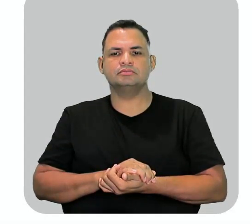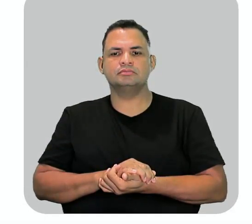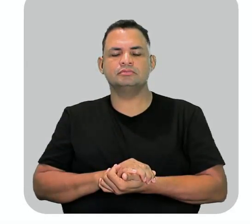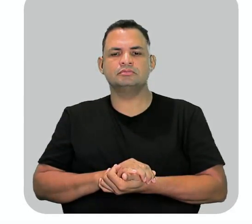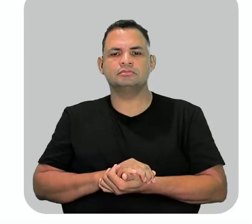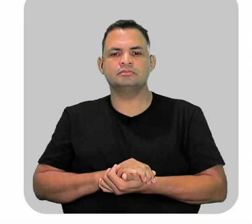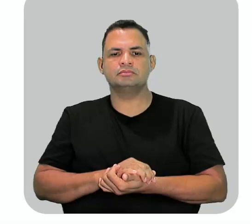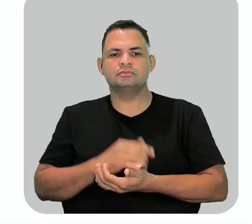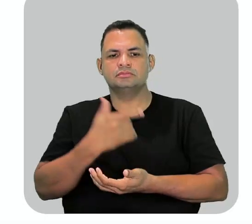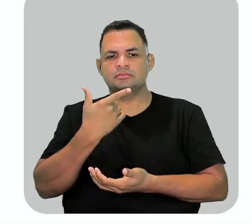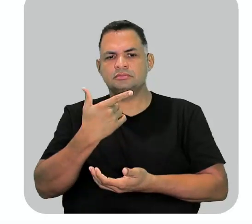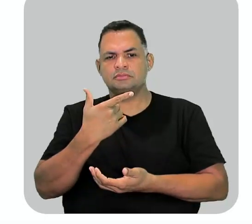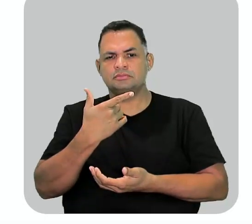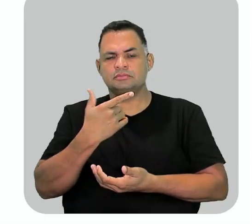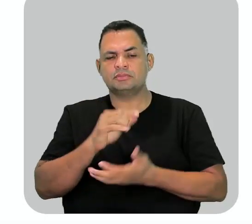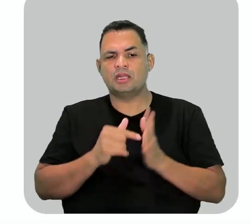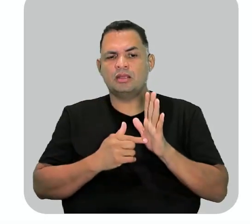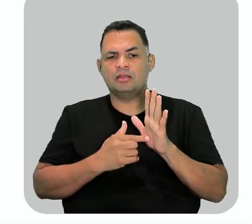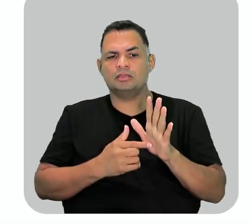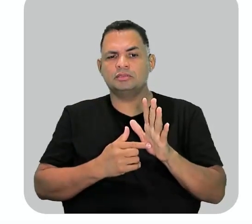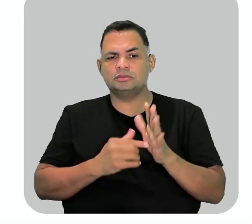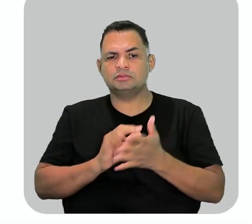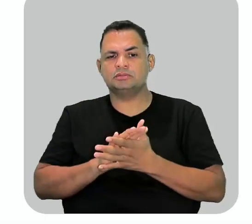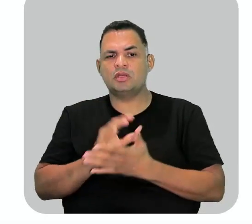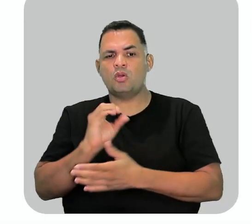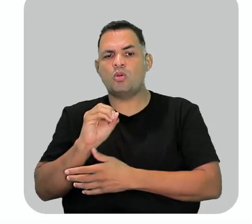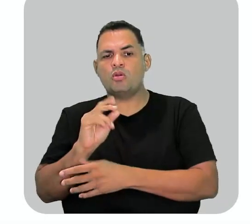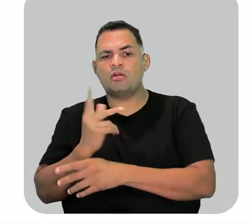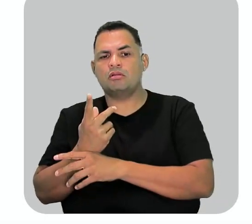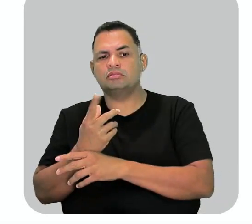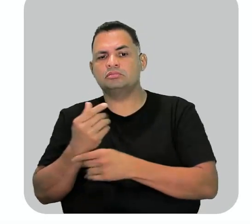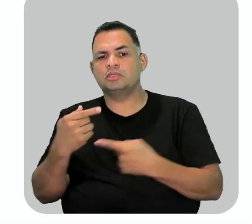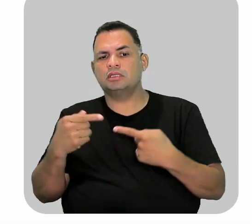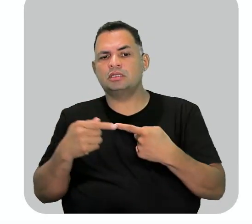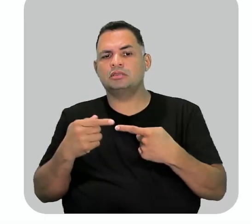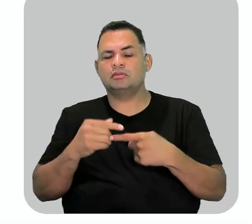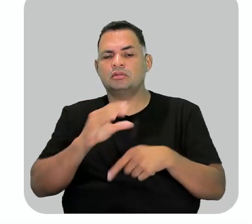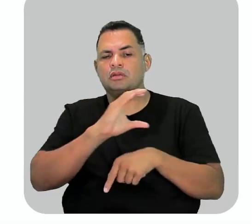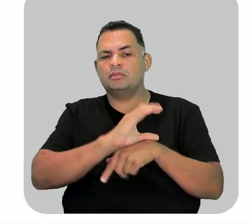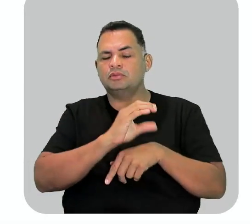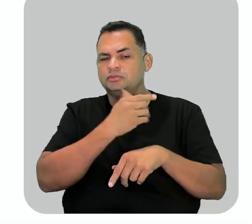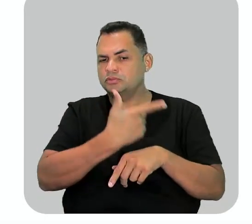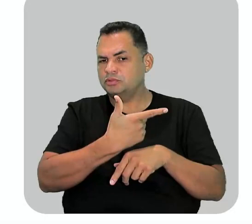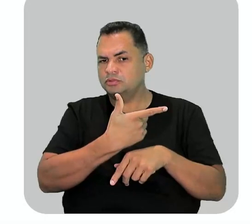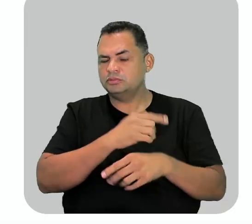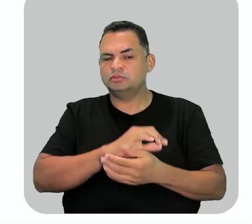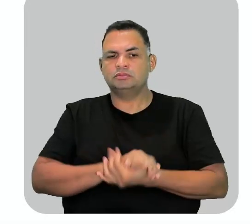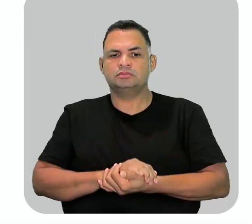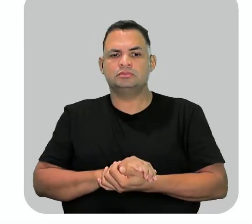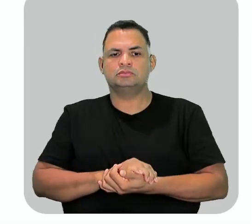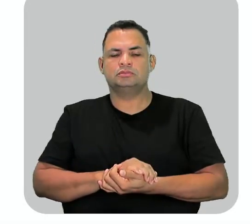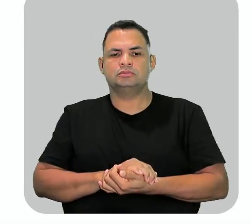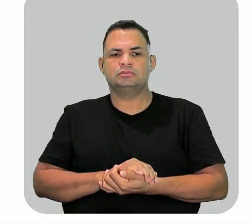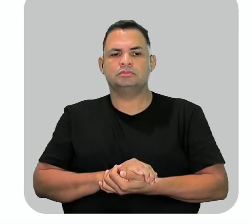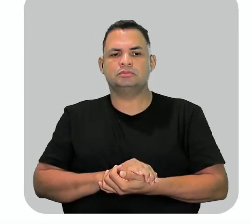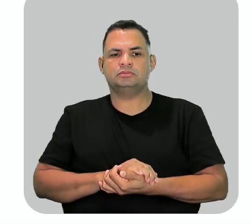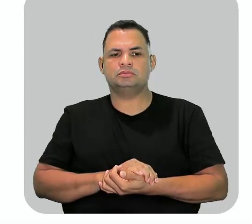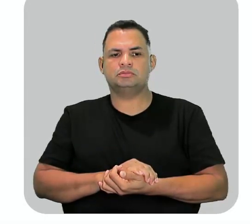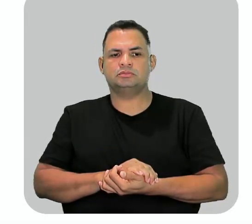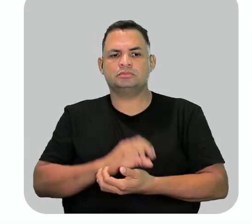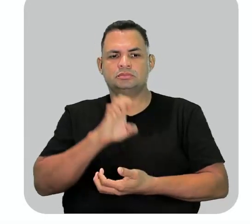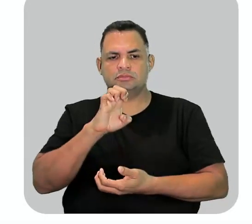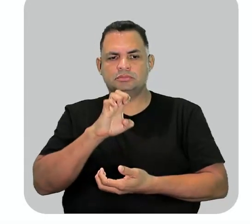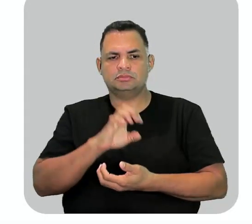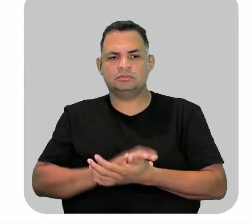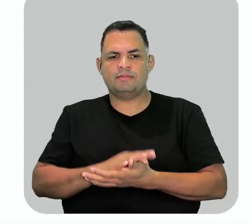Esse 2 aqui, ó, tá indicando que a minha hidroxila está ligada no carbono 2, então tá entre dois átomos de carbono. E a letra